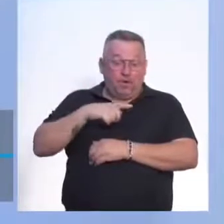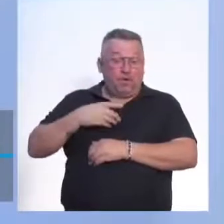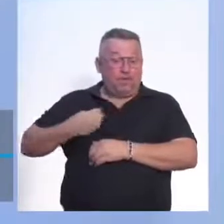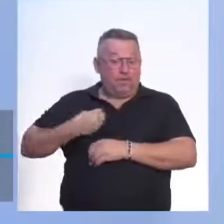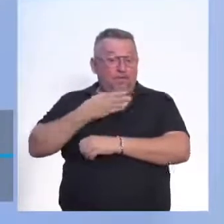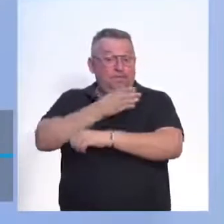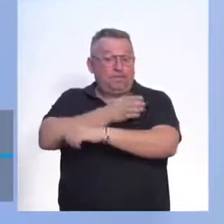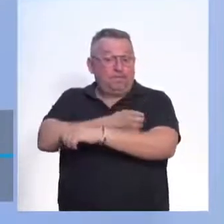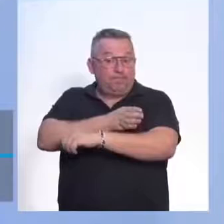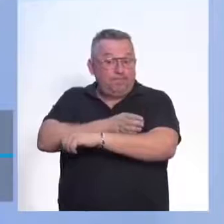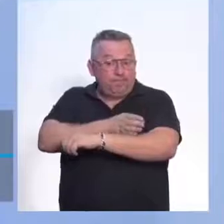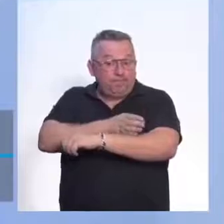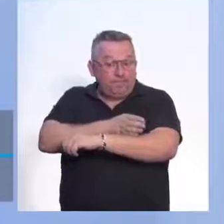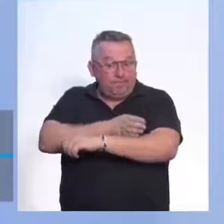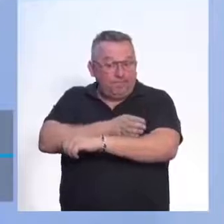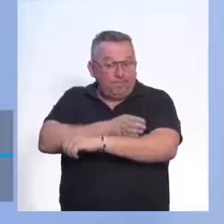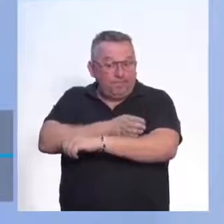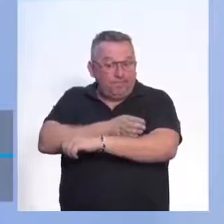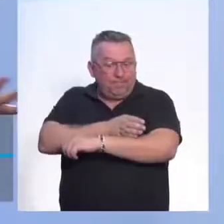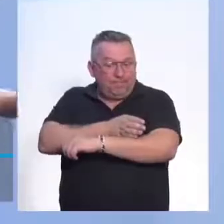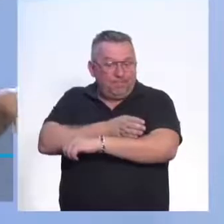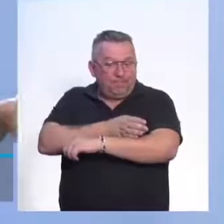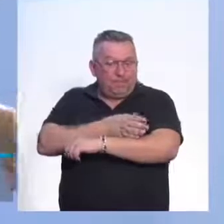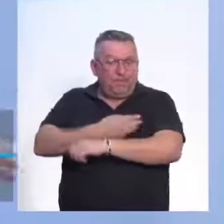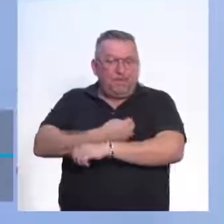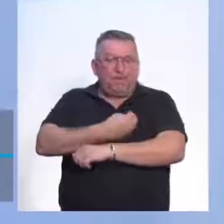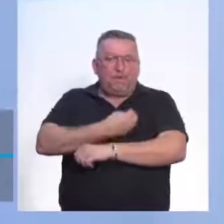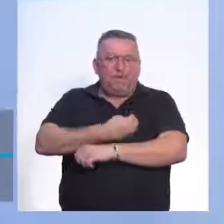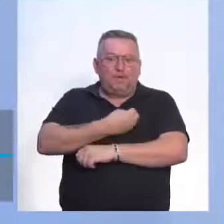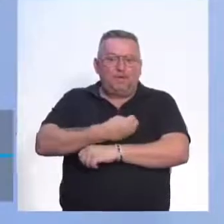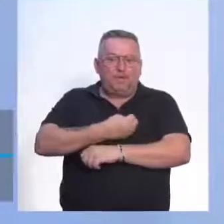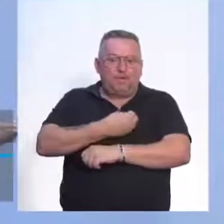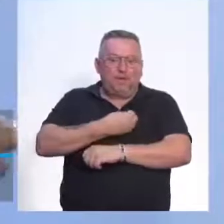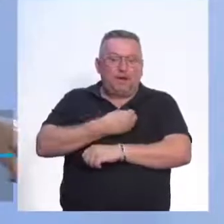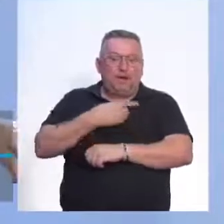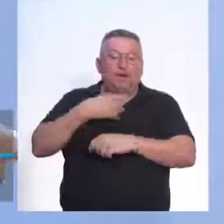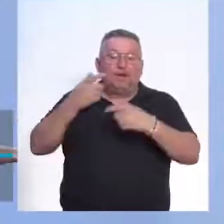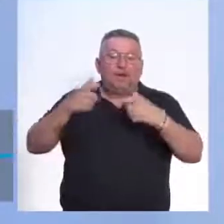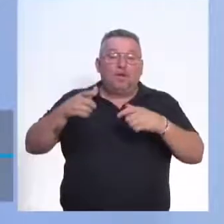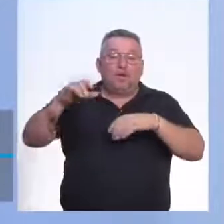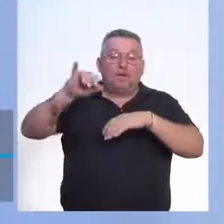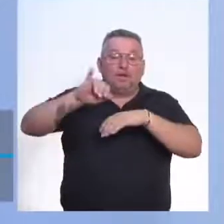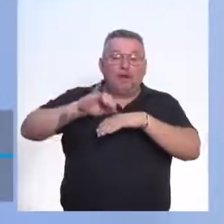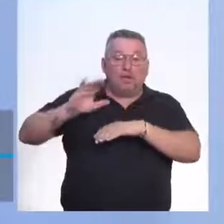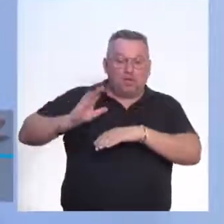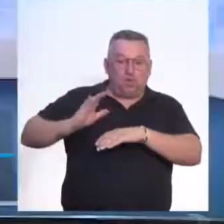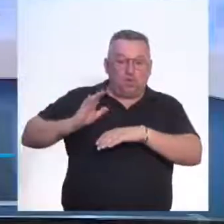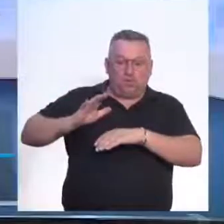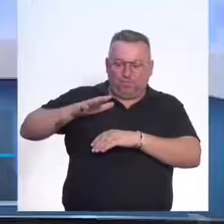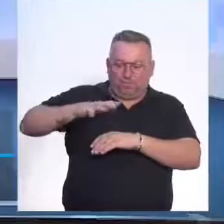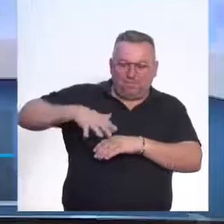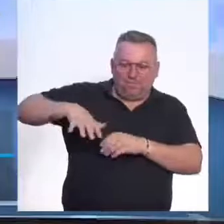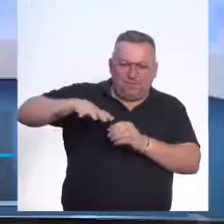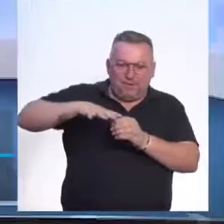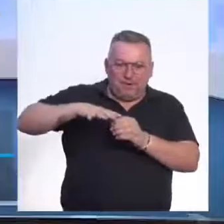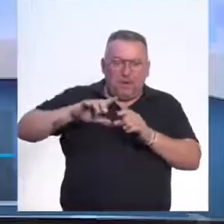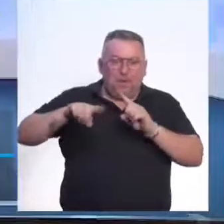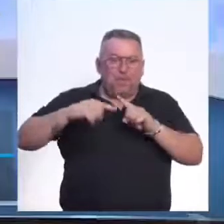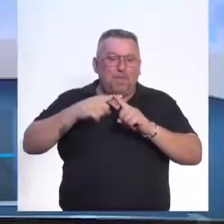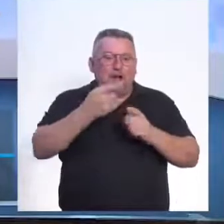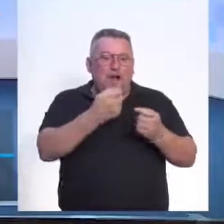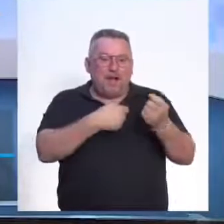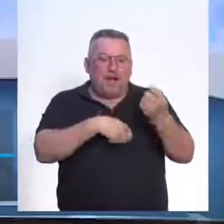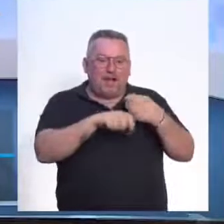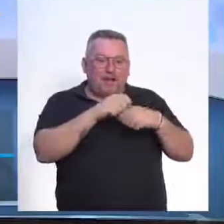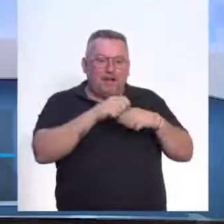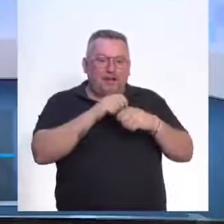Média... Certo. E você mora ali no centro. Né? Okay. Você está morando no centro, onde tem a parte mais comercial.